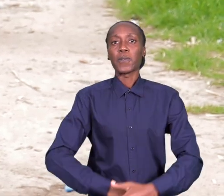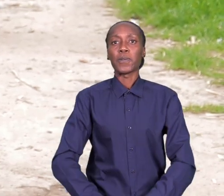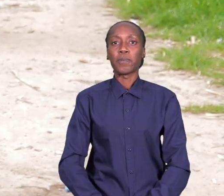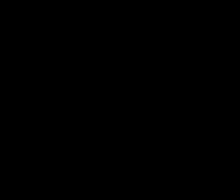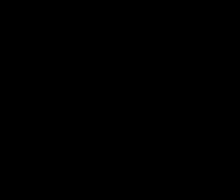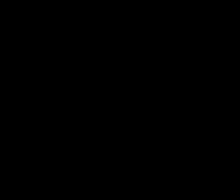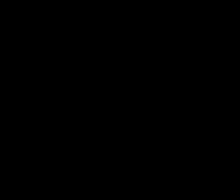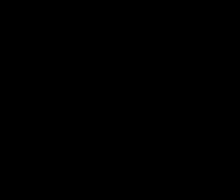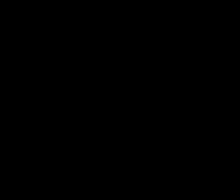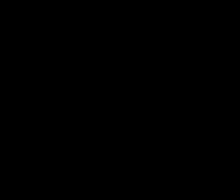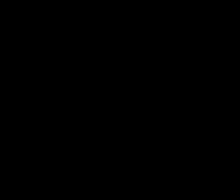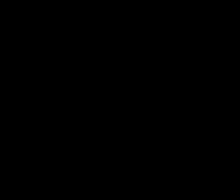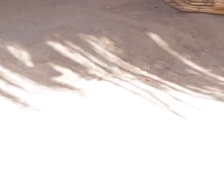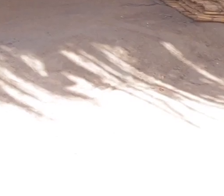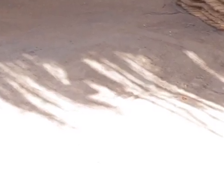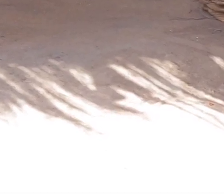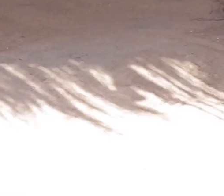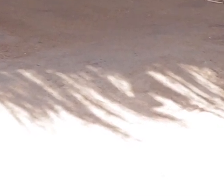práticas.